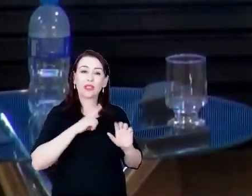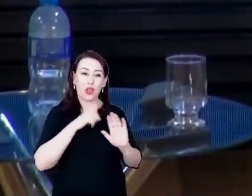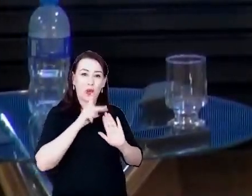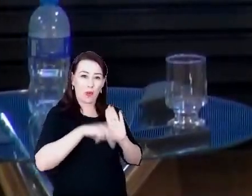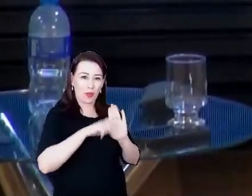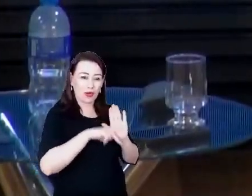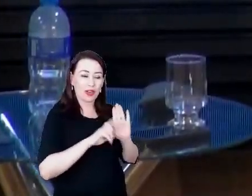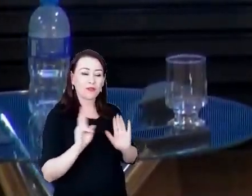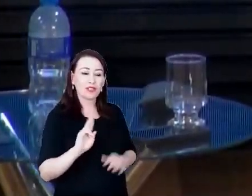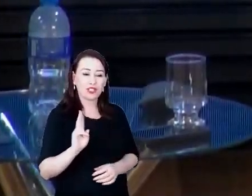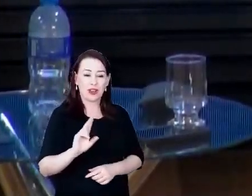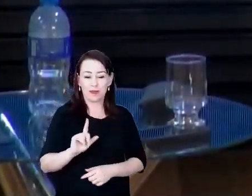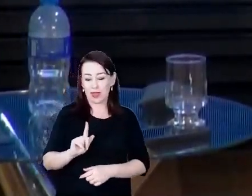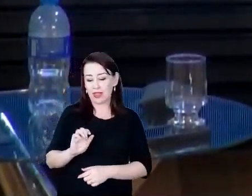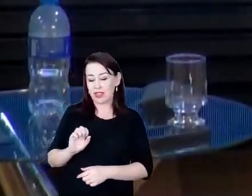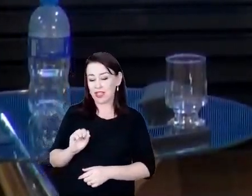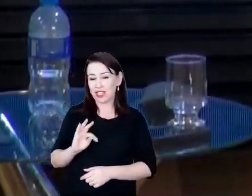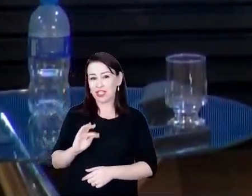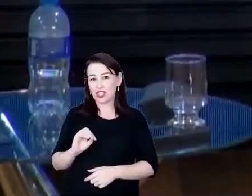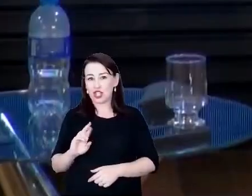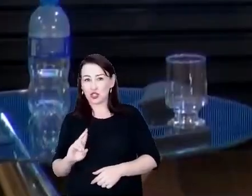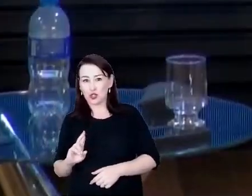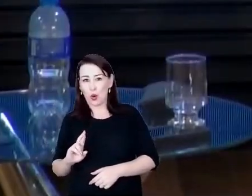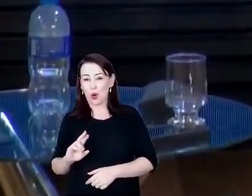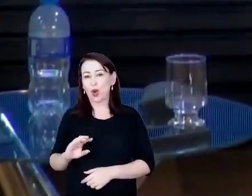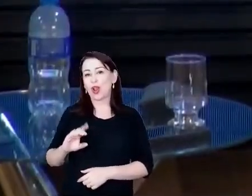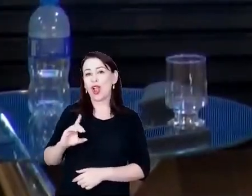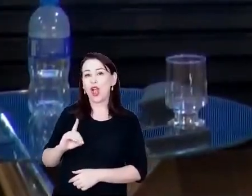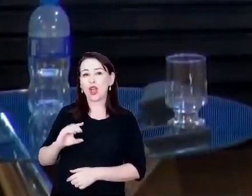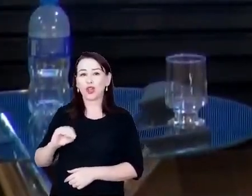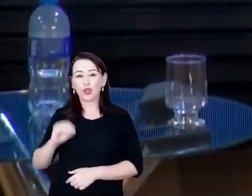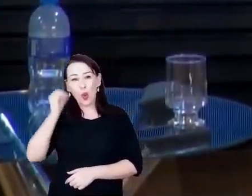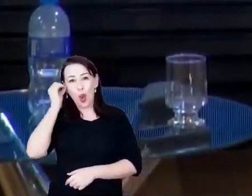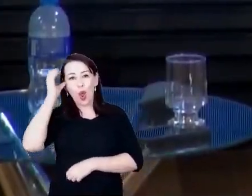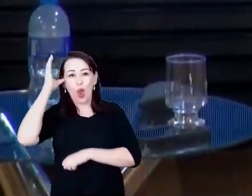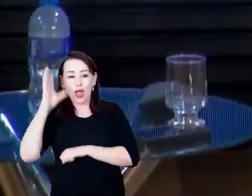Conhecimento, né, que também eu acho que colabora muito com isso,